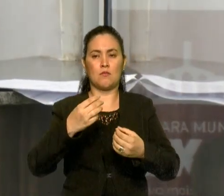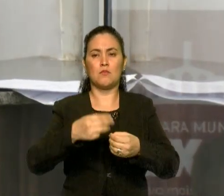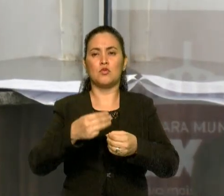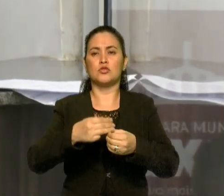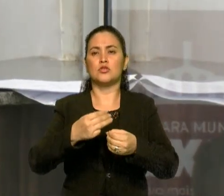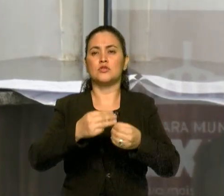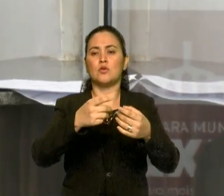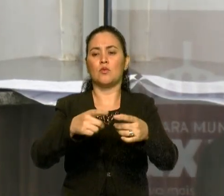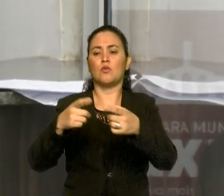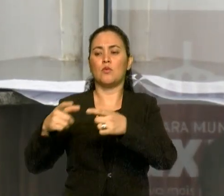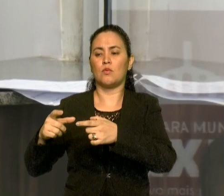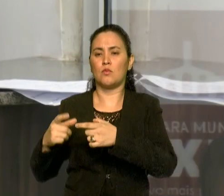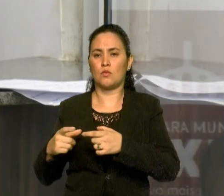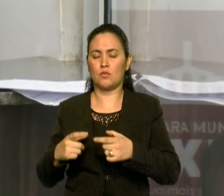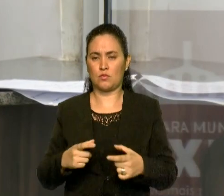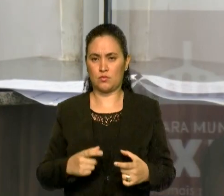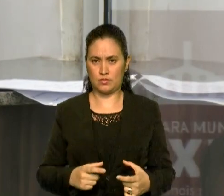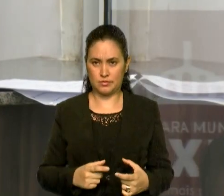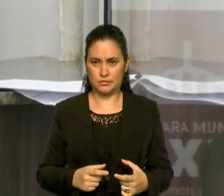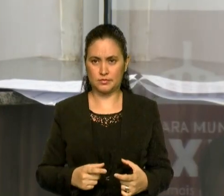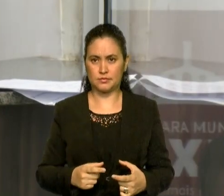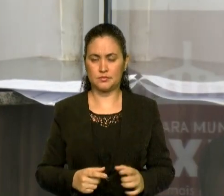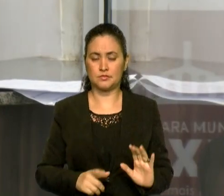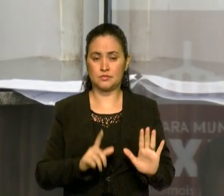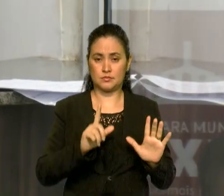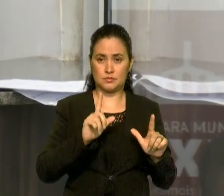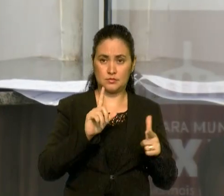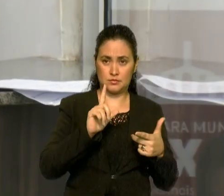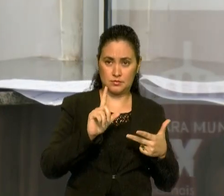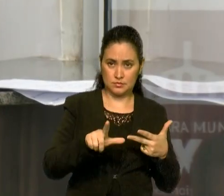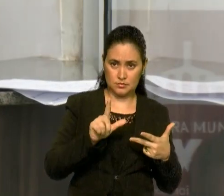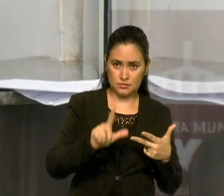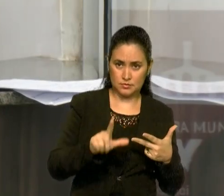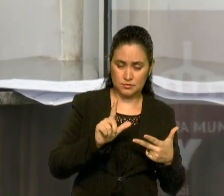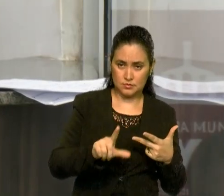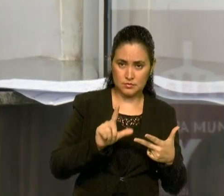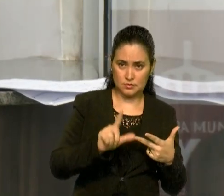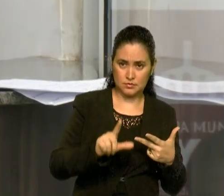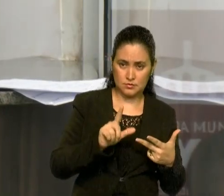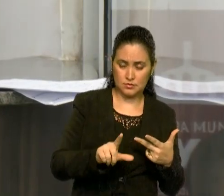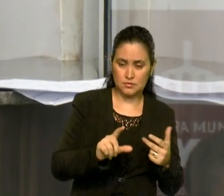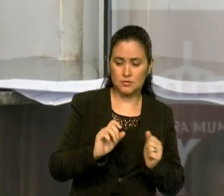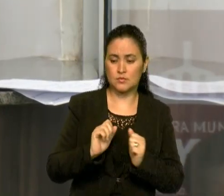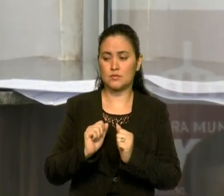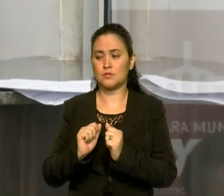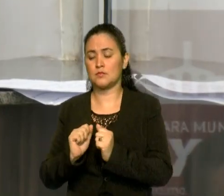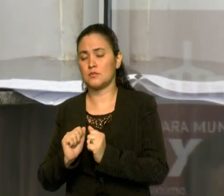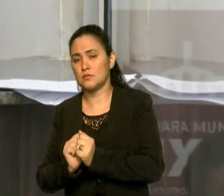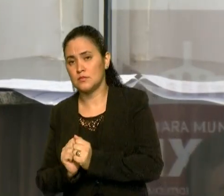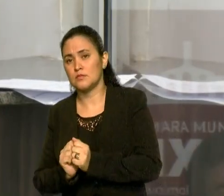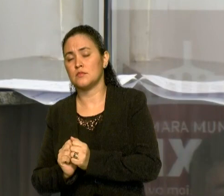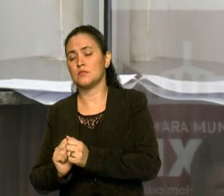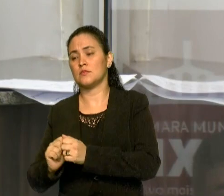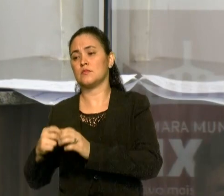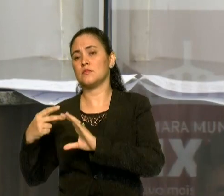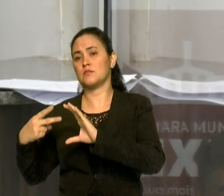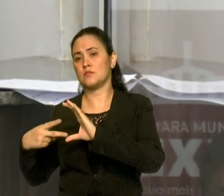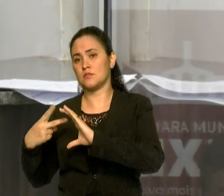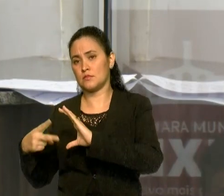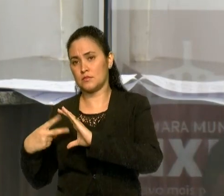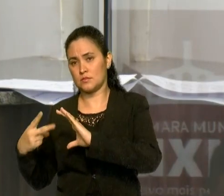o nosso legislativo com o legislativo local, com a